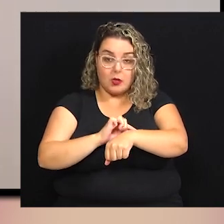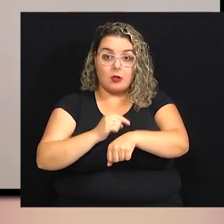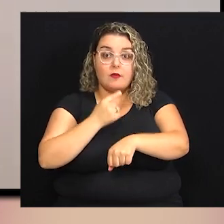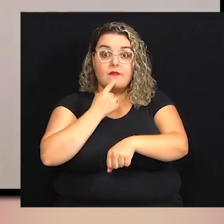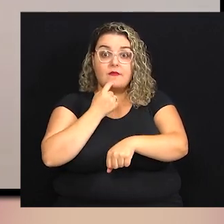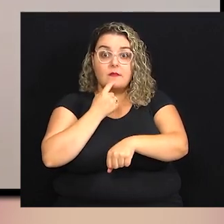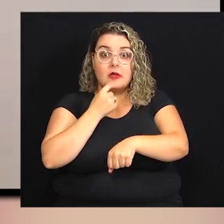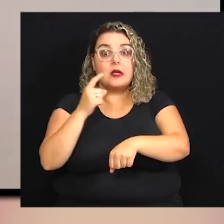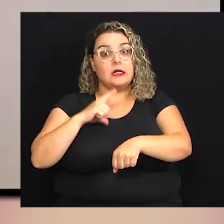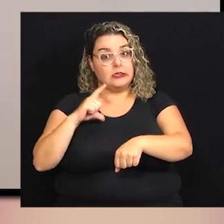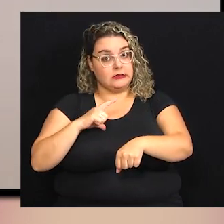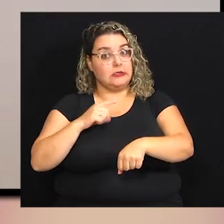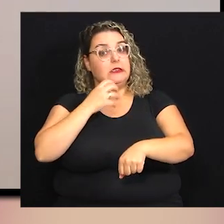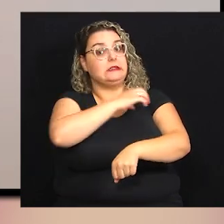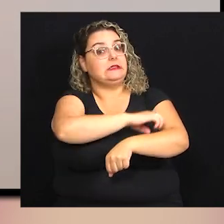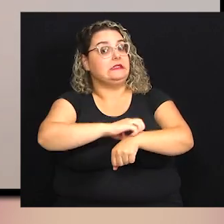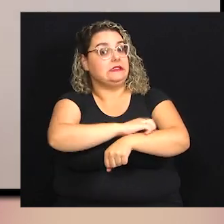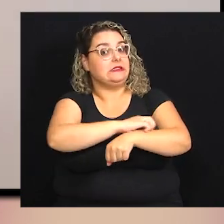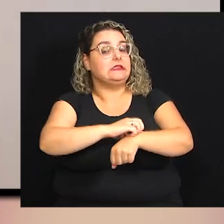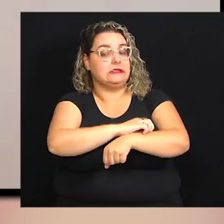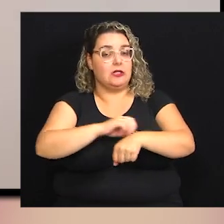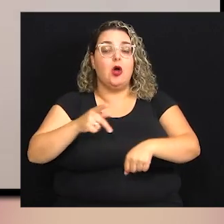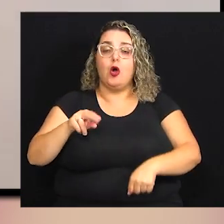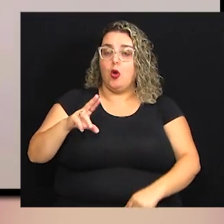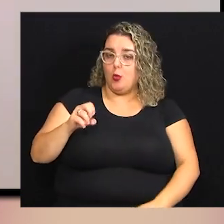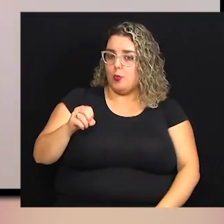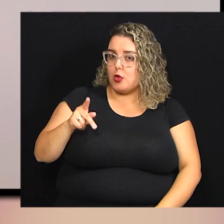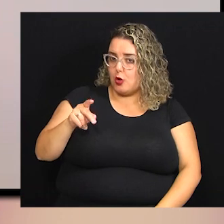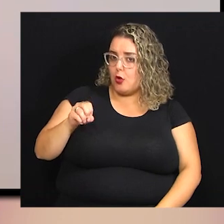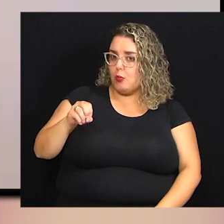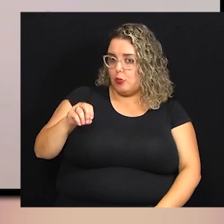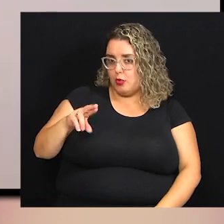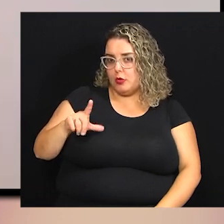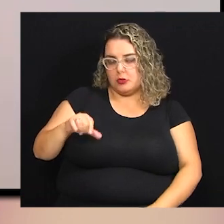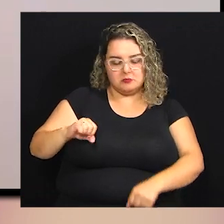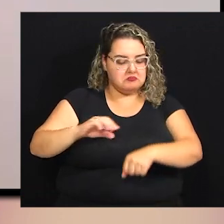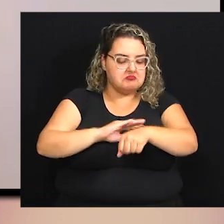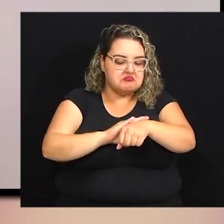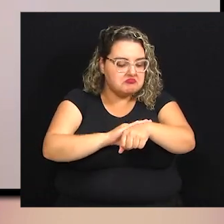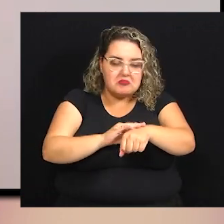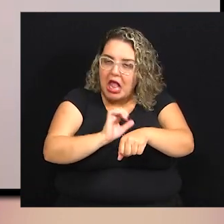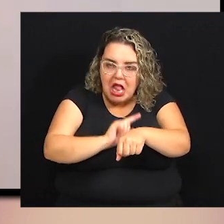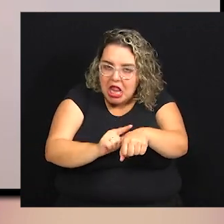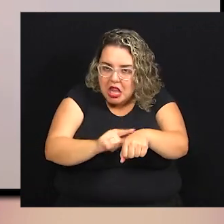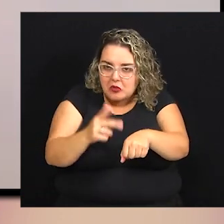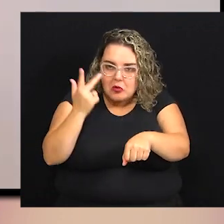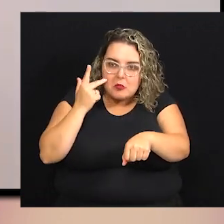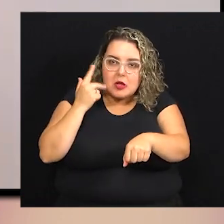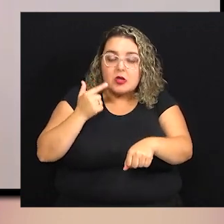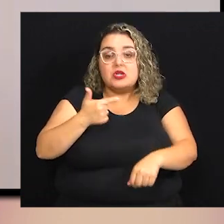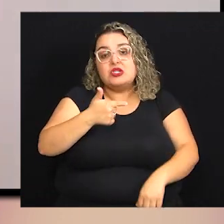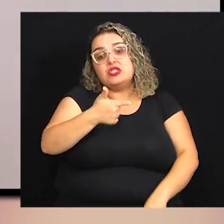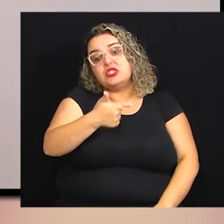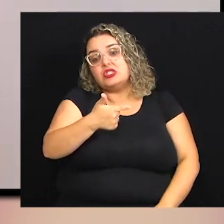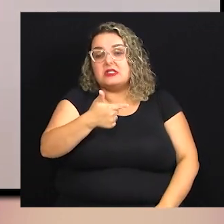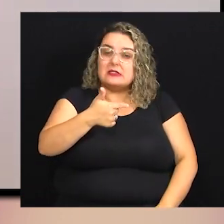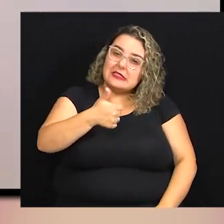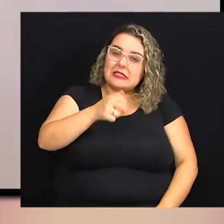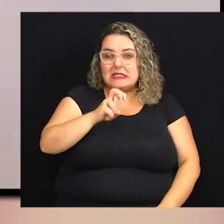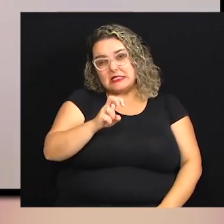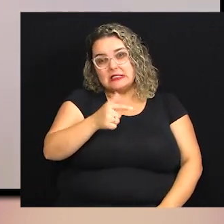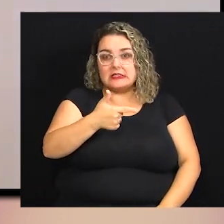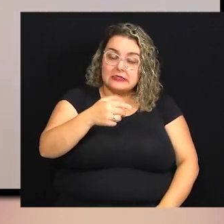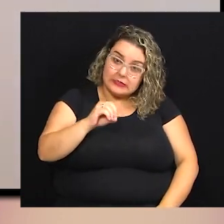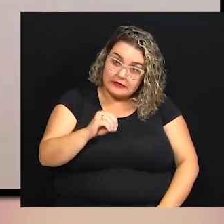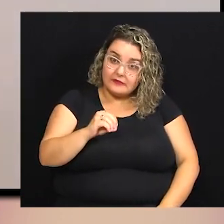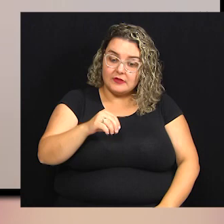aquele local, é porque ela tem alergia ao própolis. Se não, pode ingerir de 15 a 20 gotas